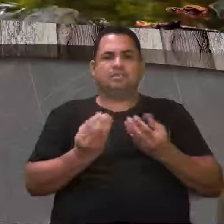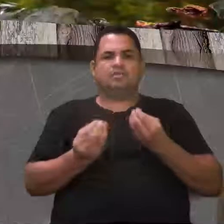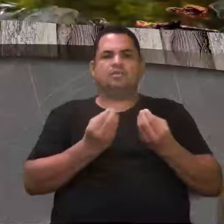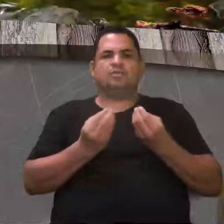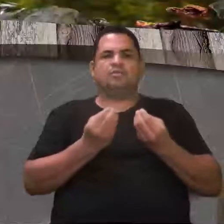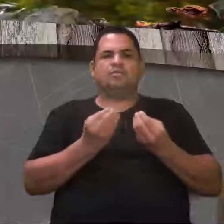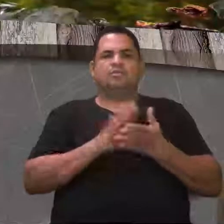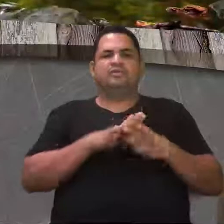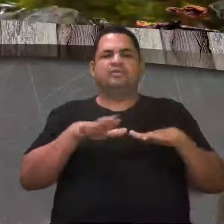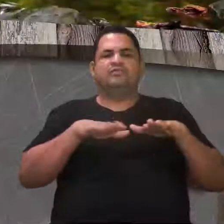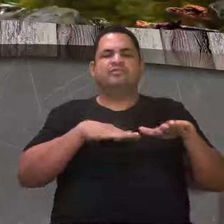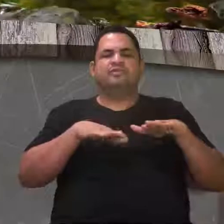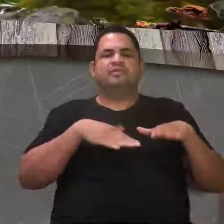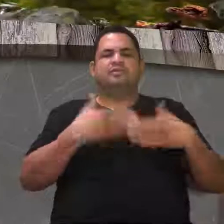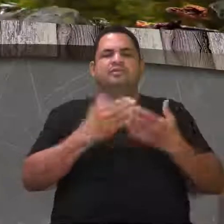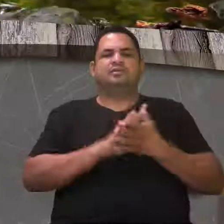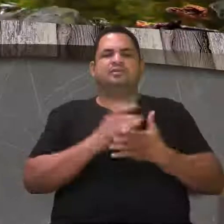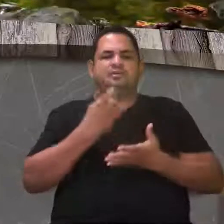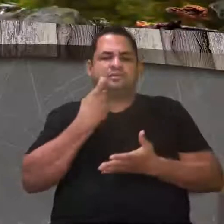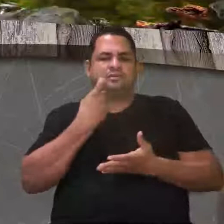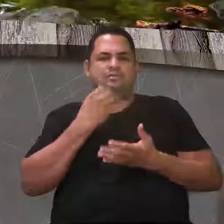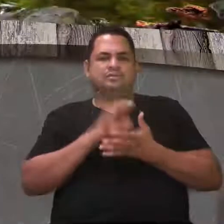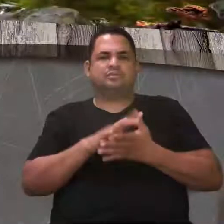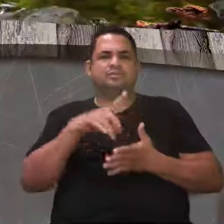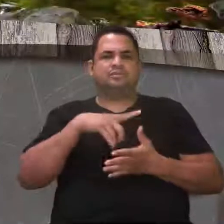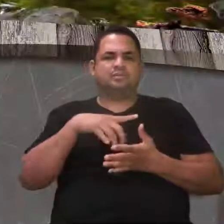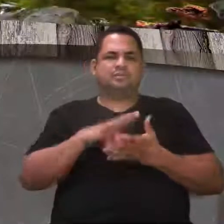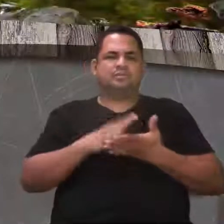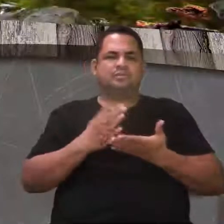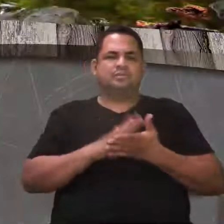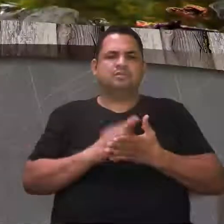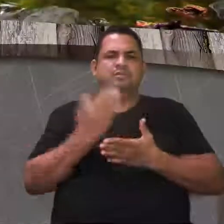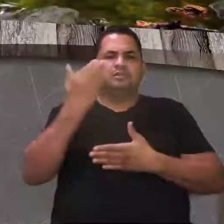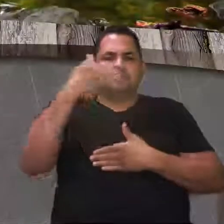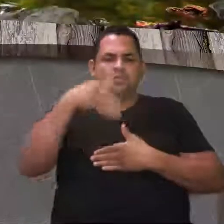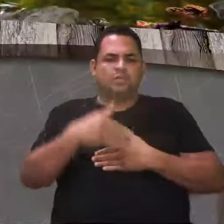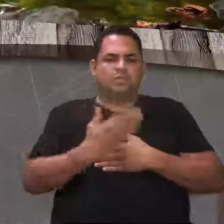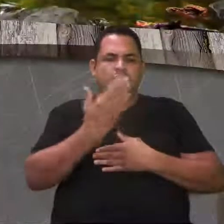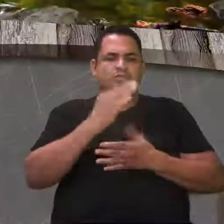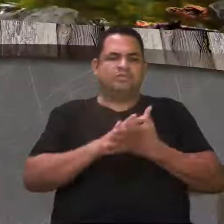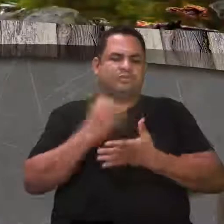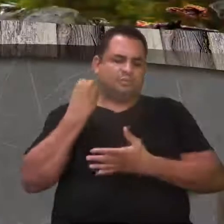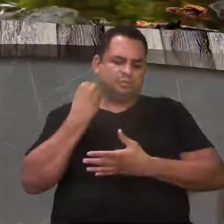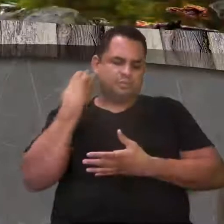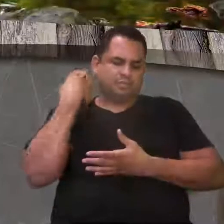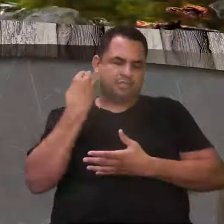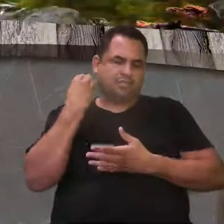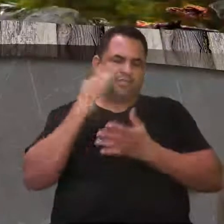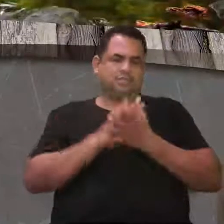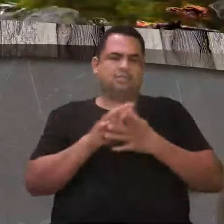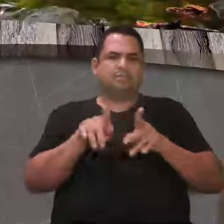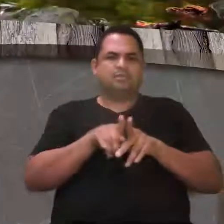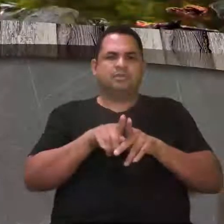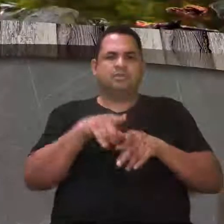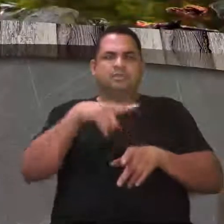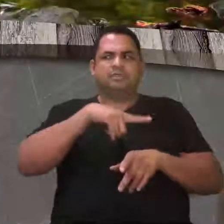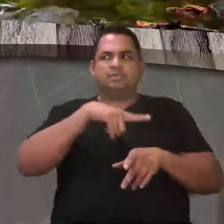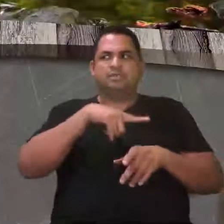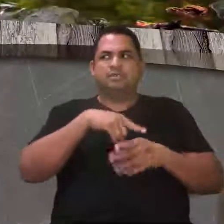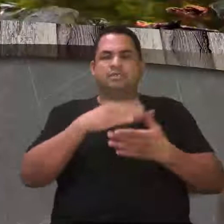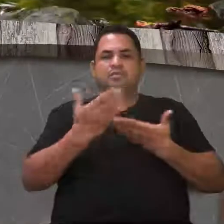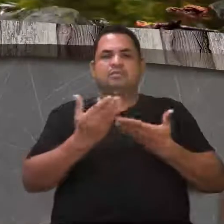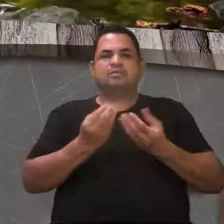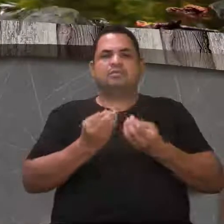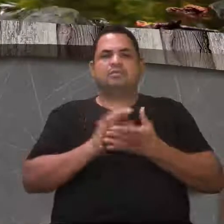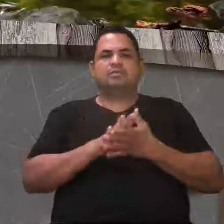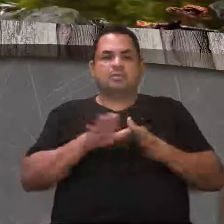vai se locomover? Os peixes também têm nadadeiras. Os golfinhos, as baleias, tudo tem nadadeira para poder se locomover.